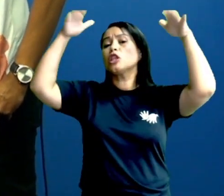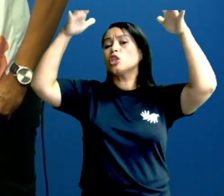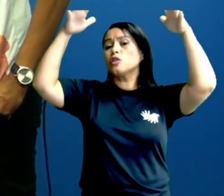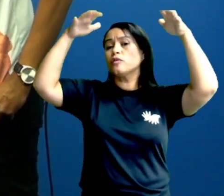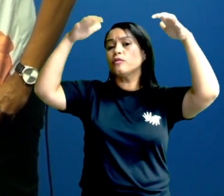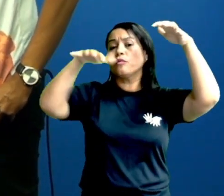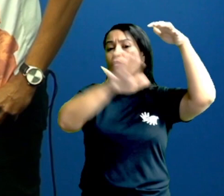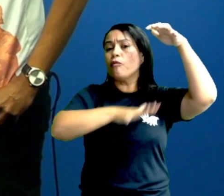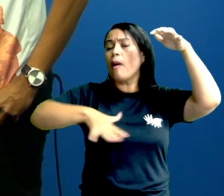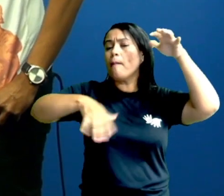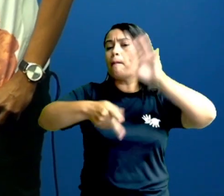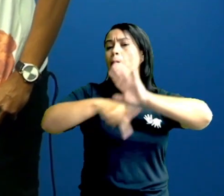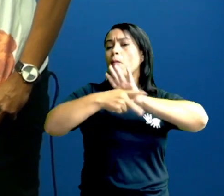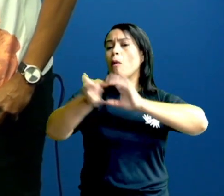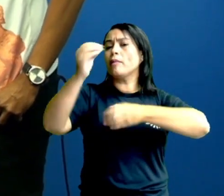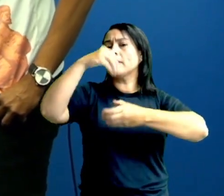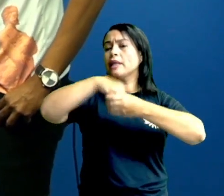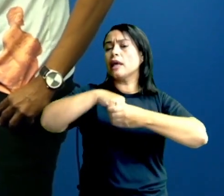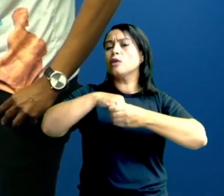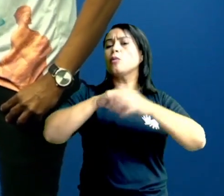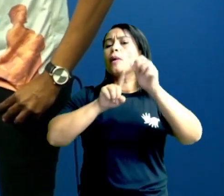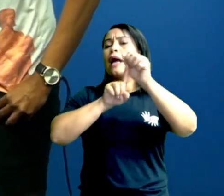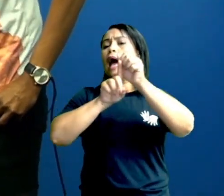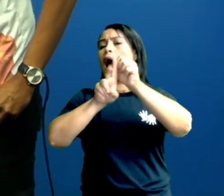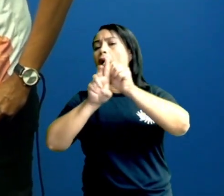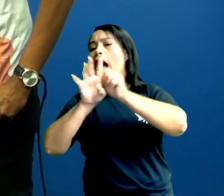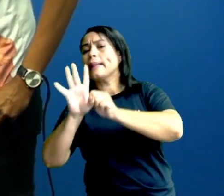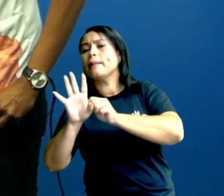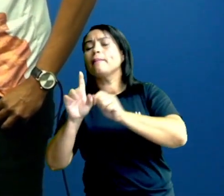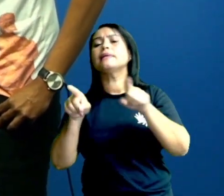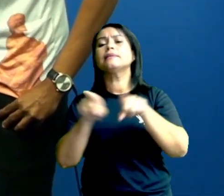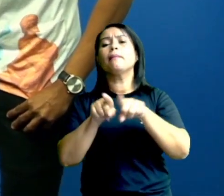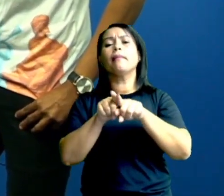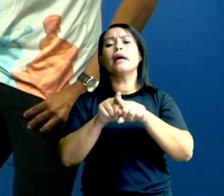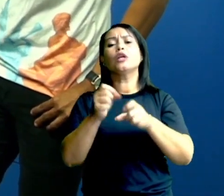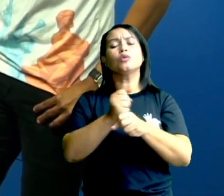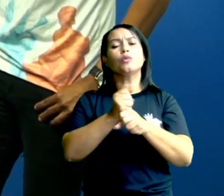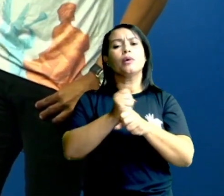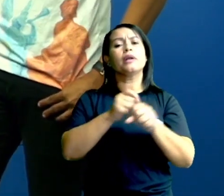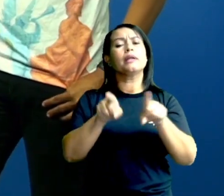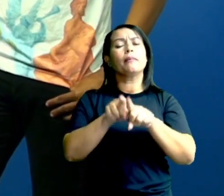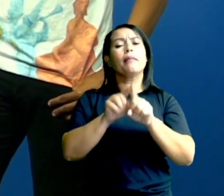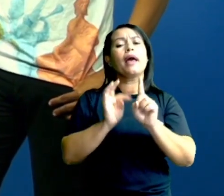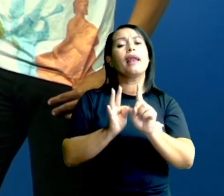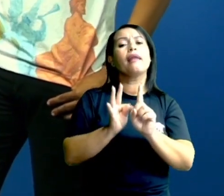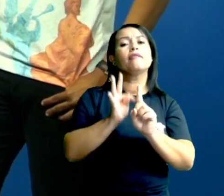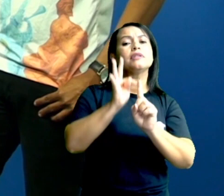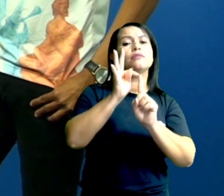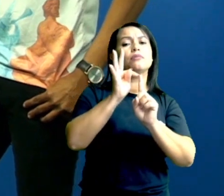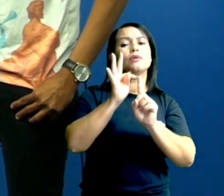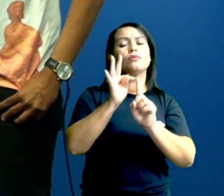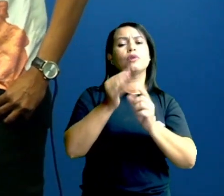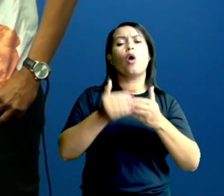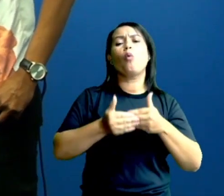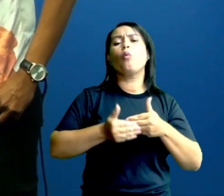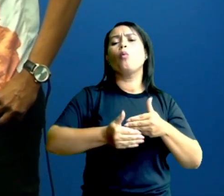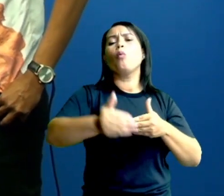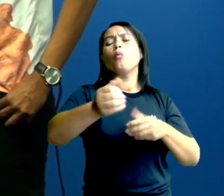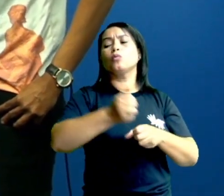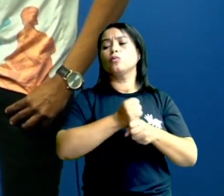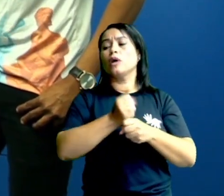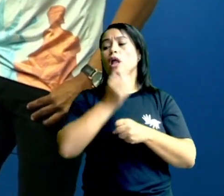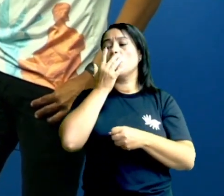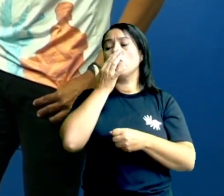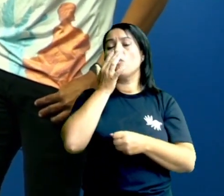que cai a quantidade de chuva que cai em cada mês do ano e a variação da temperatura também ao longo do ano então a